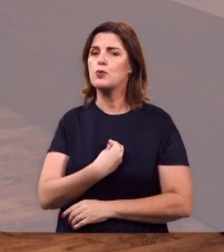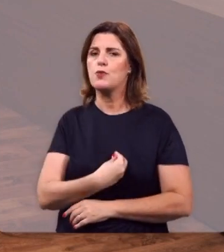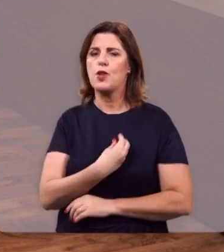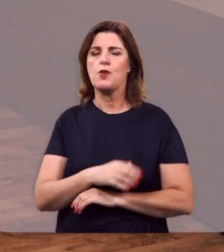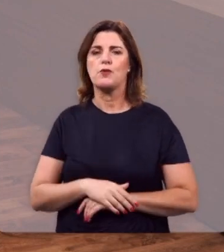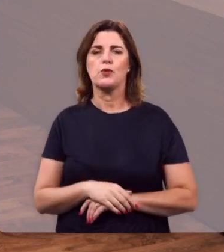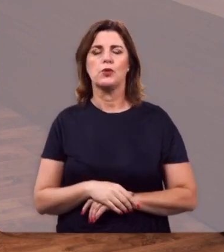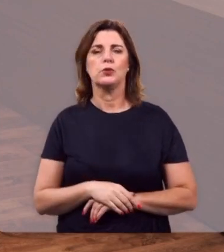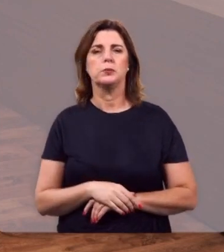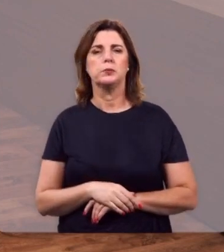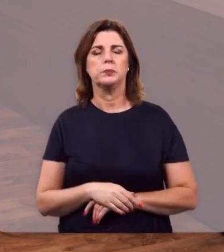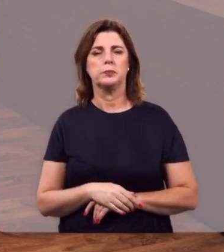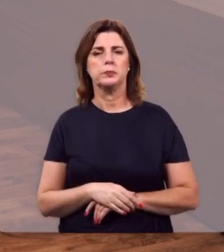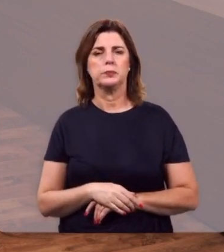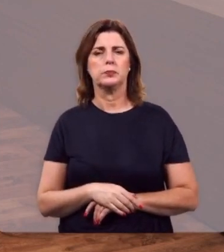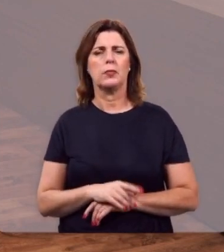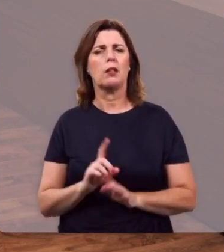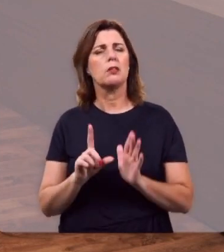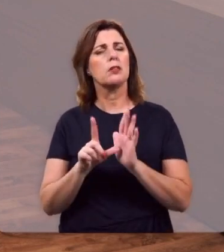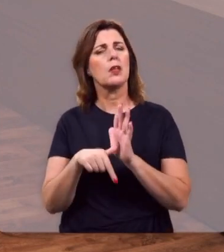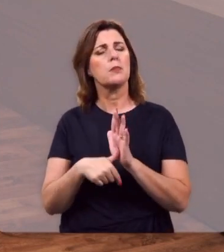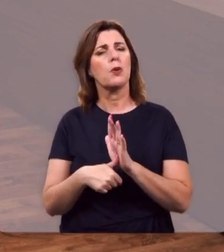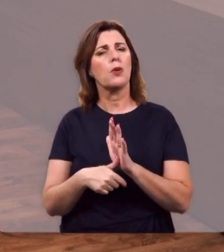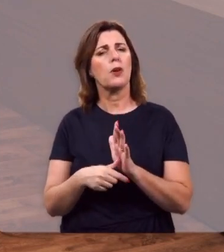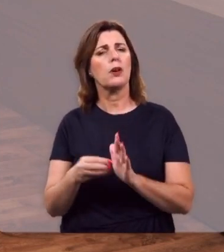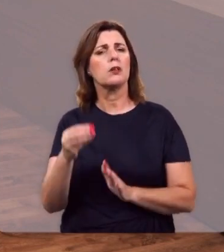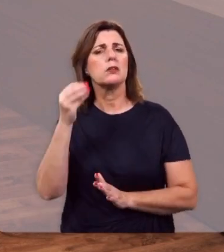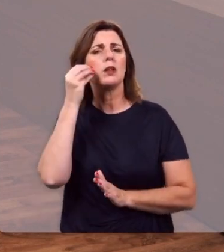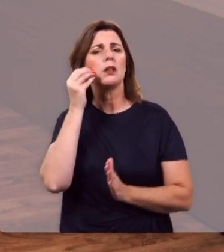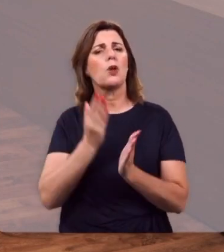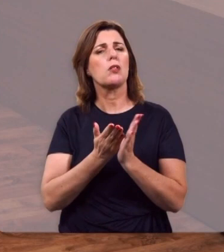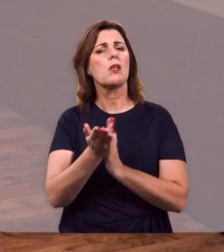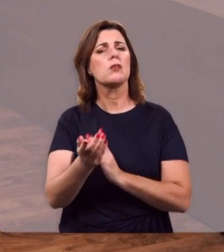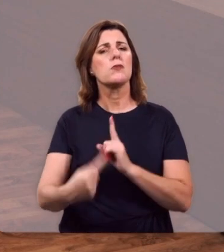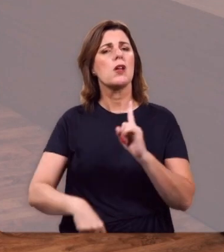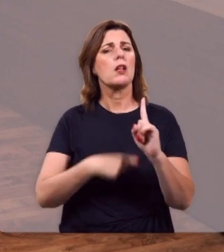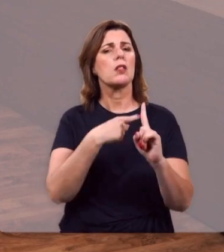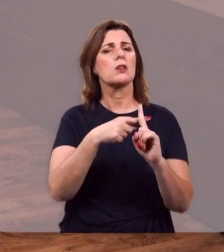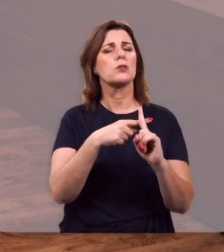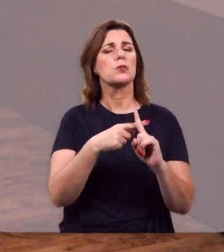vivo. Mas depois tentou desviá-lo da cruz.